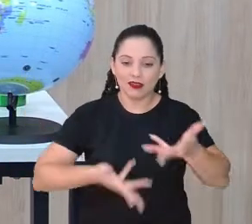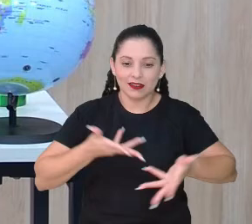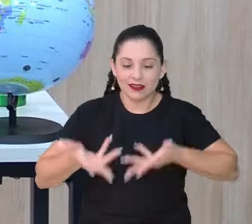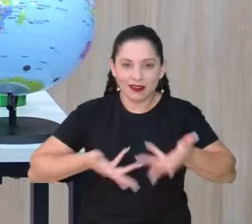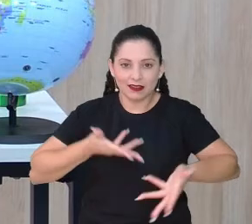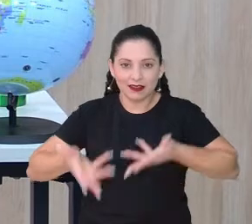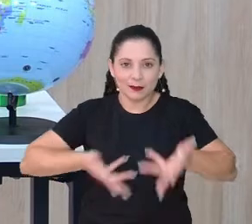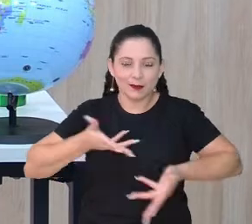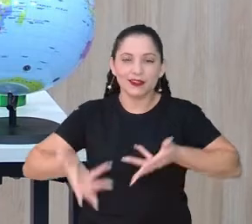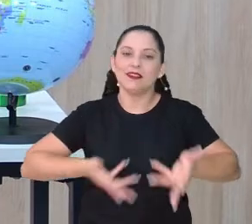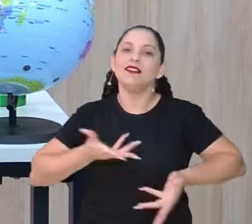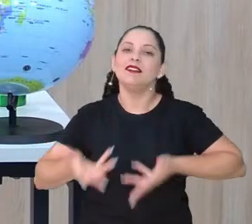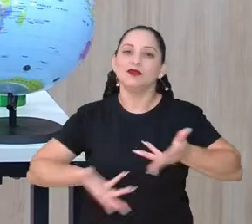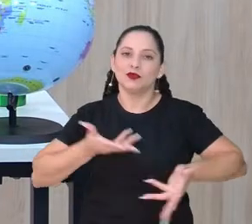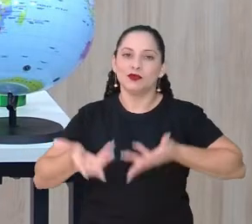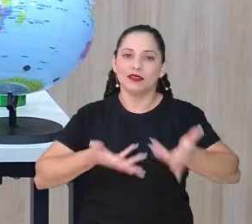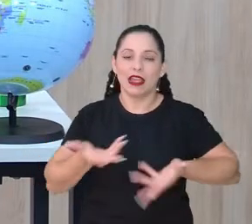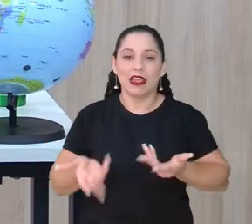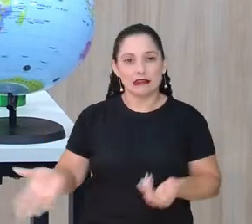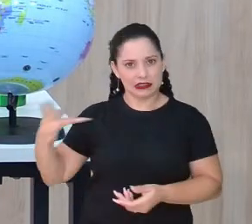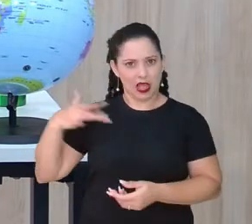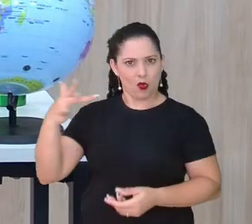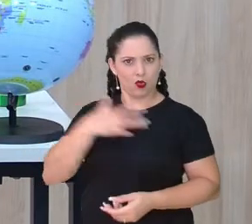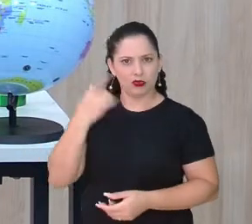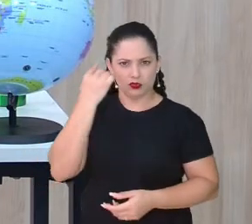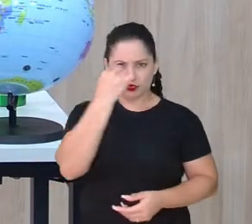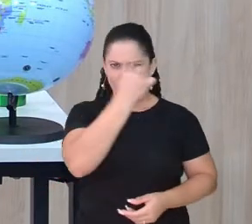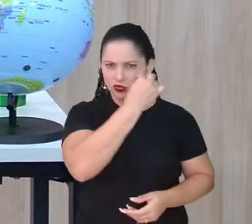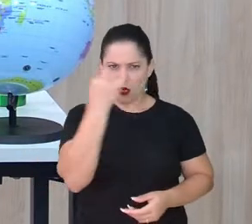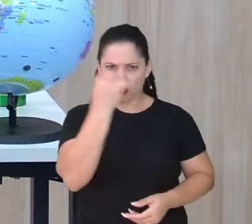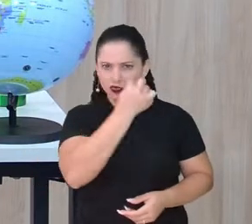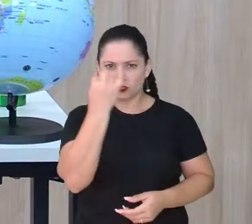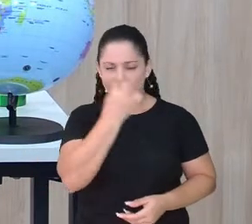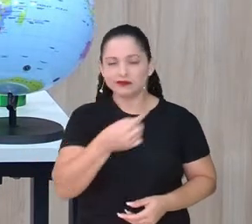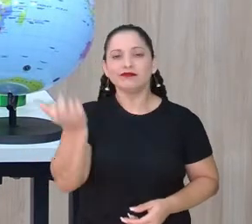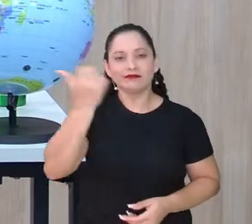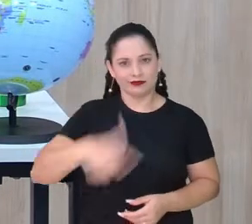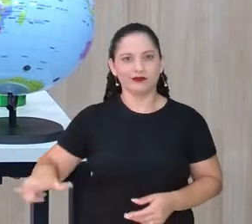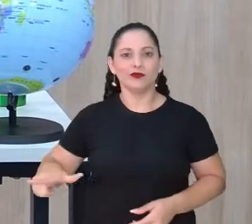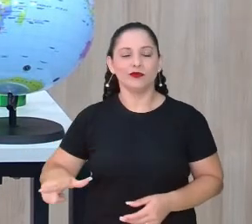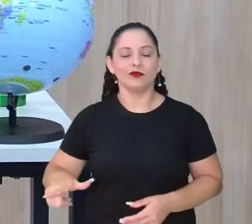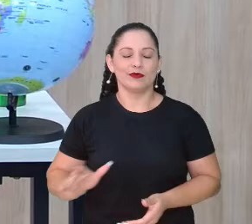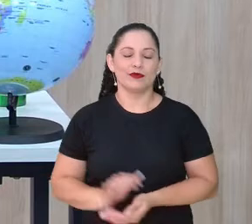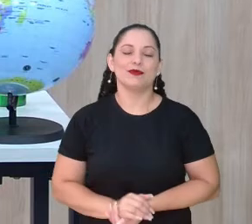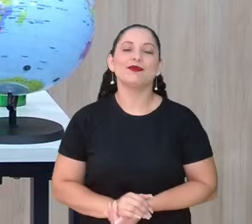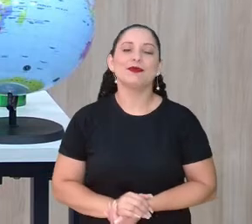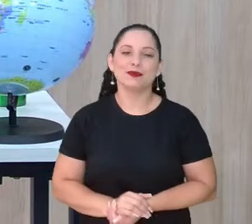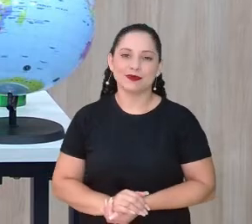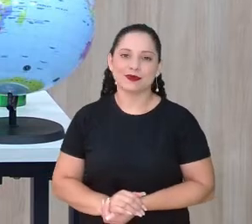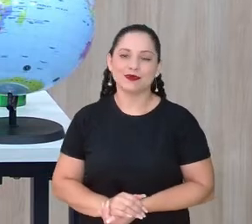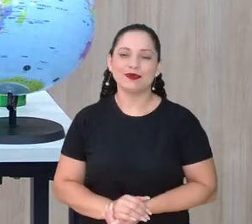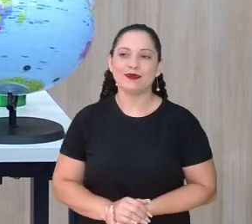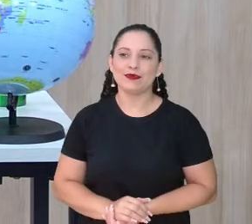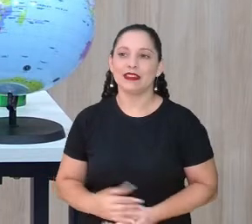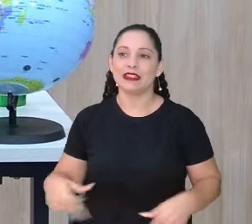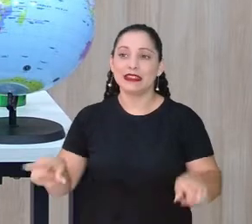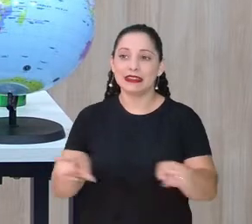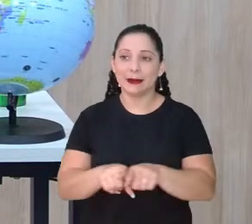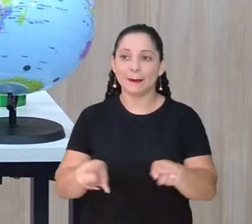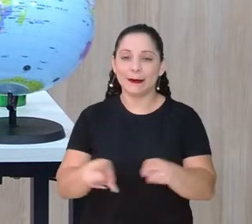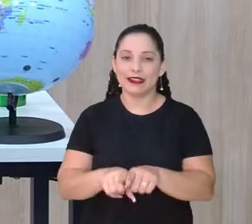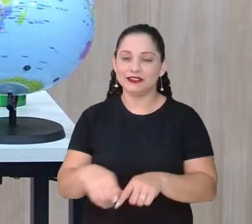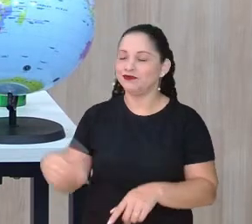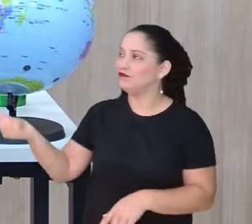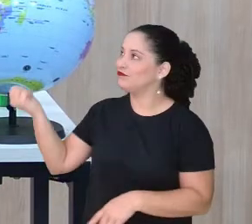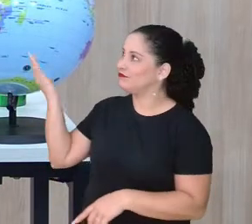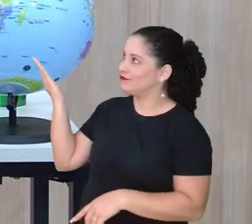um tratamento que pode devolver, se não total, mas um conforto melhor em relação à visão. E o outro, a